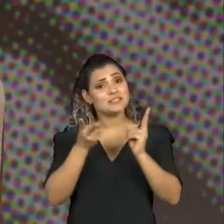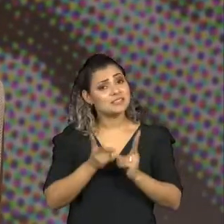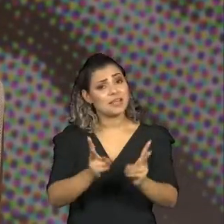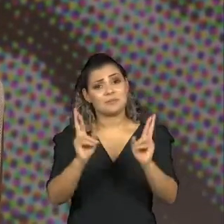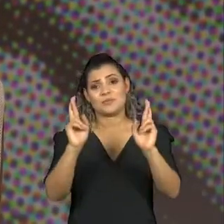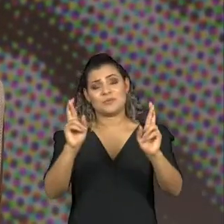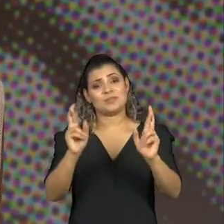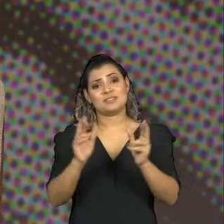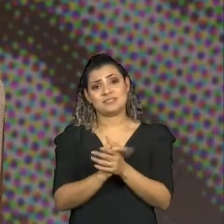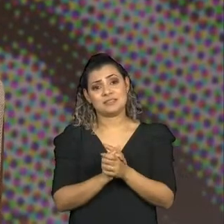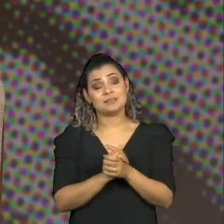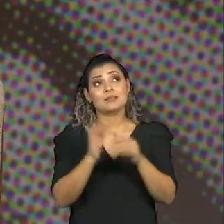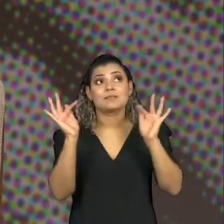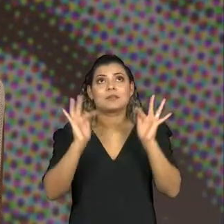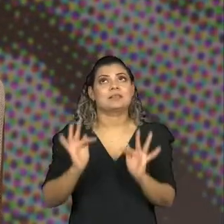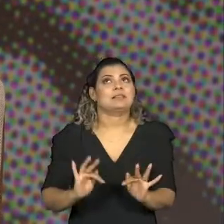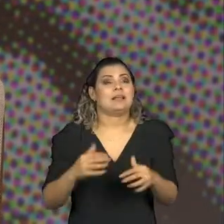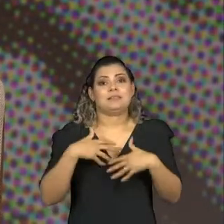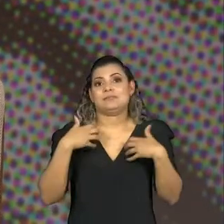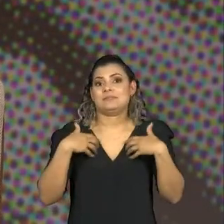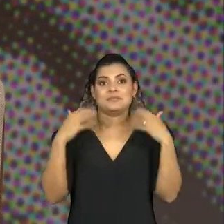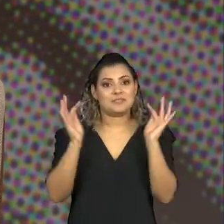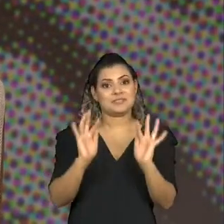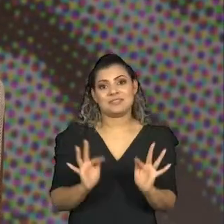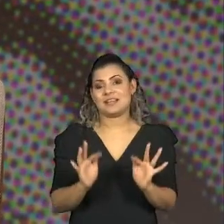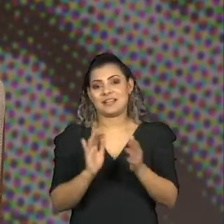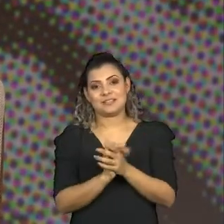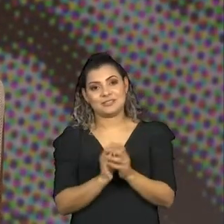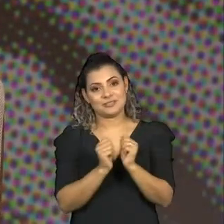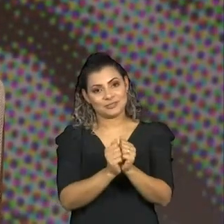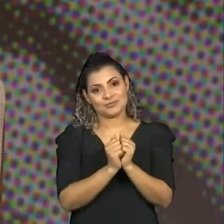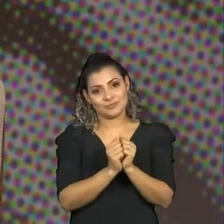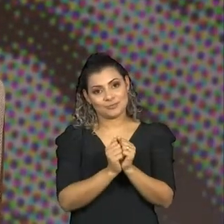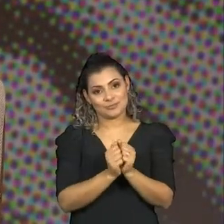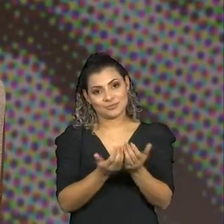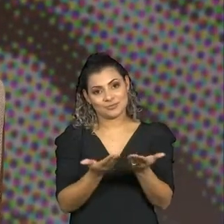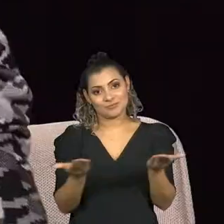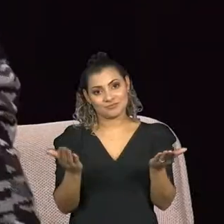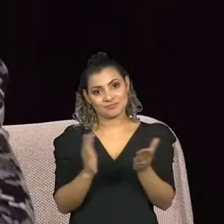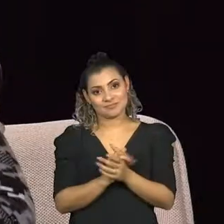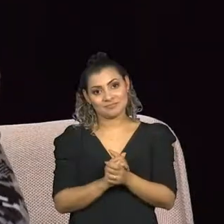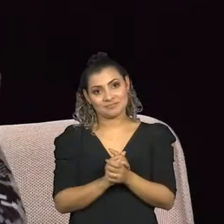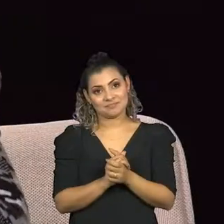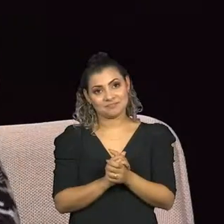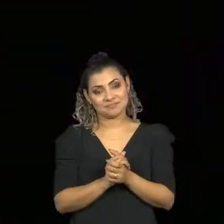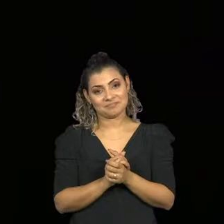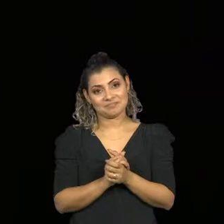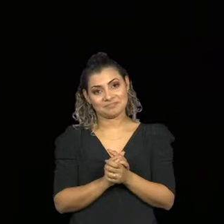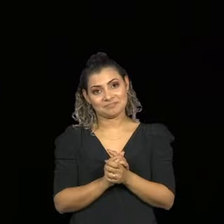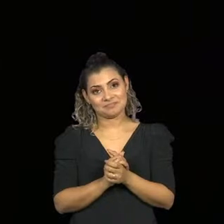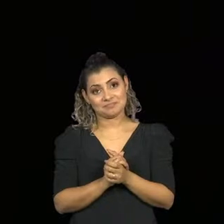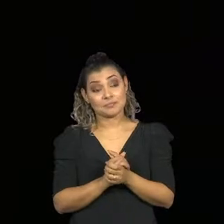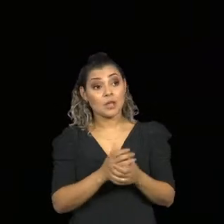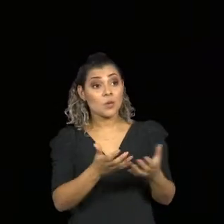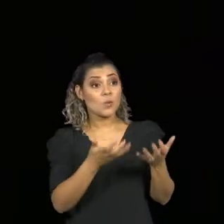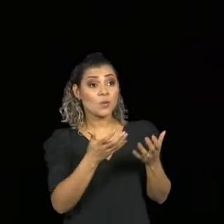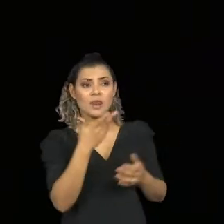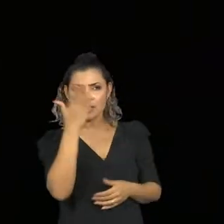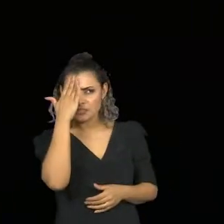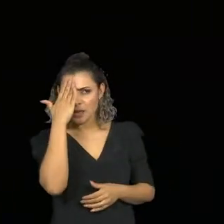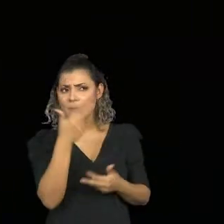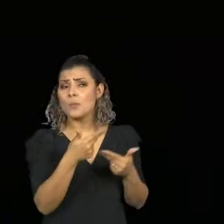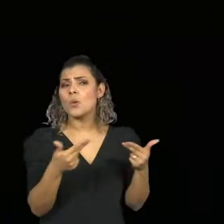novo. Que é uma felicidade estar do teu lado. O todos Tony é os maravilhoso. sentidos. Bênção máxima. Eu queria saber uma coisa.